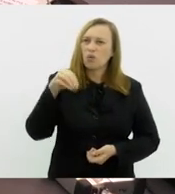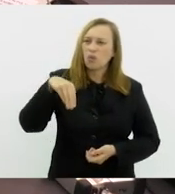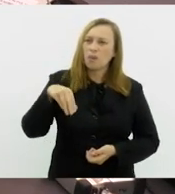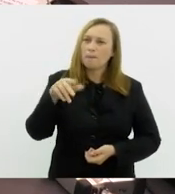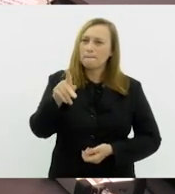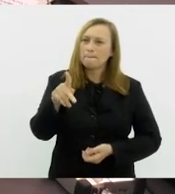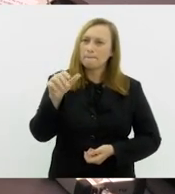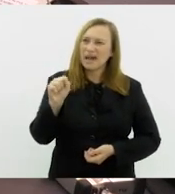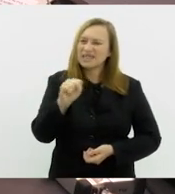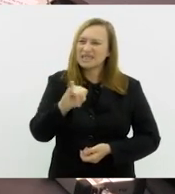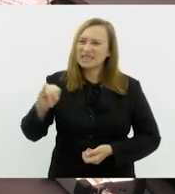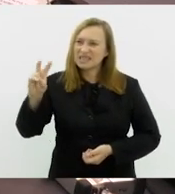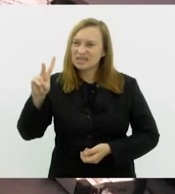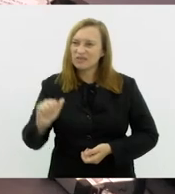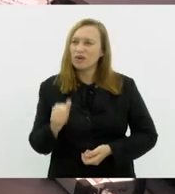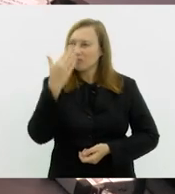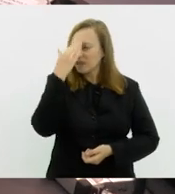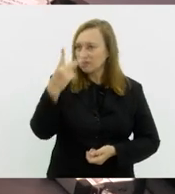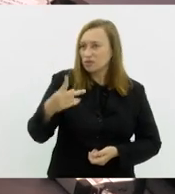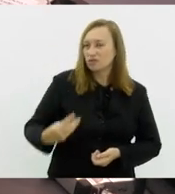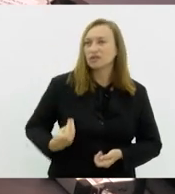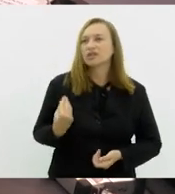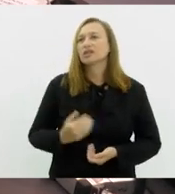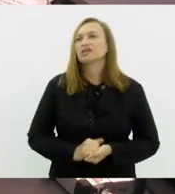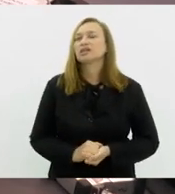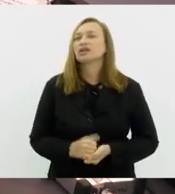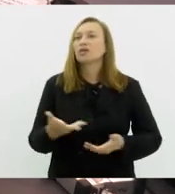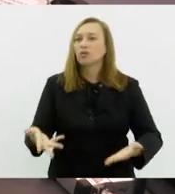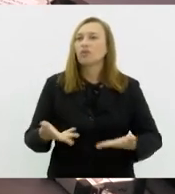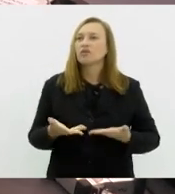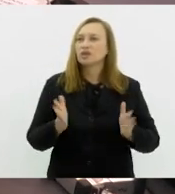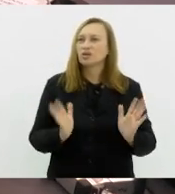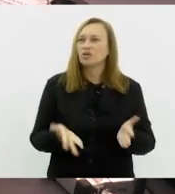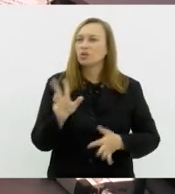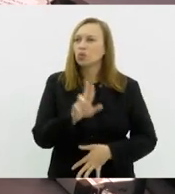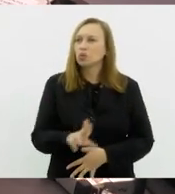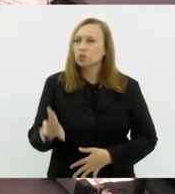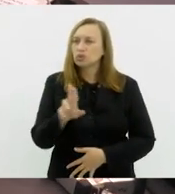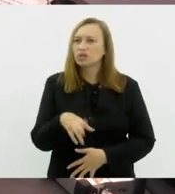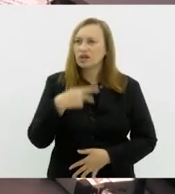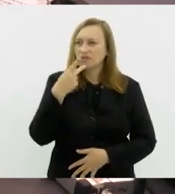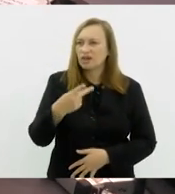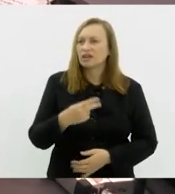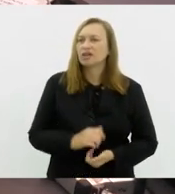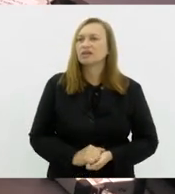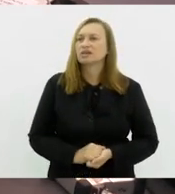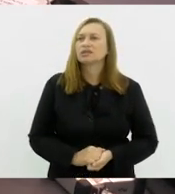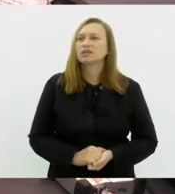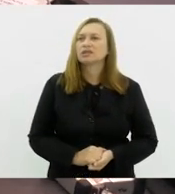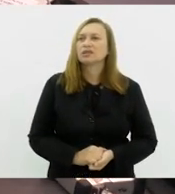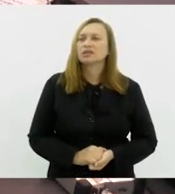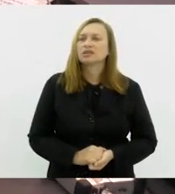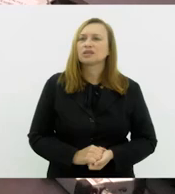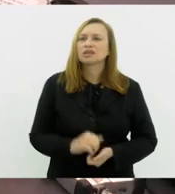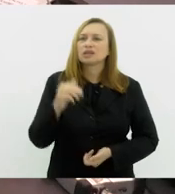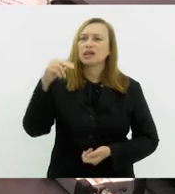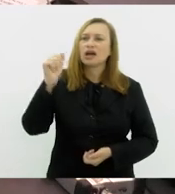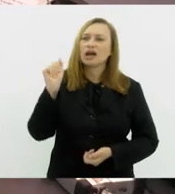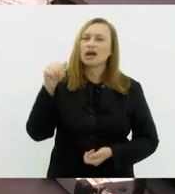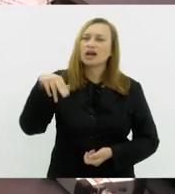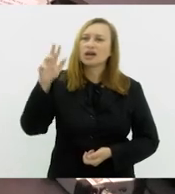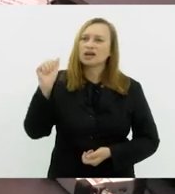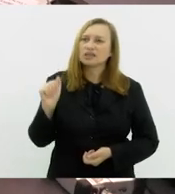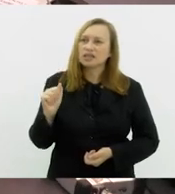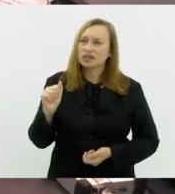Compassiva. Muito obrigada pela sua presença. Convido agora para fazer o uso da fala a senhora Ana Gilda Soares